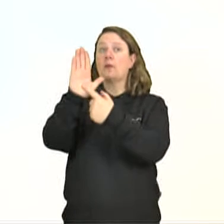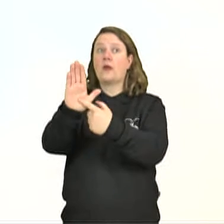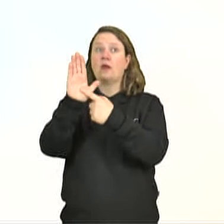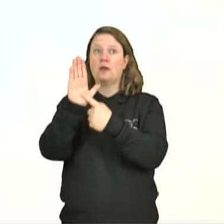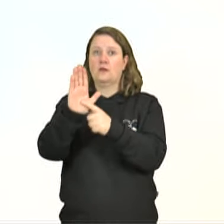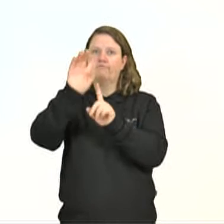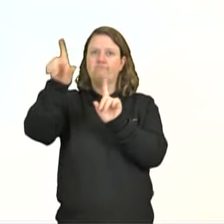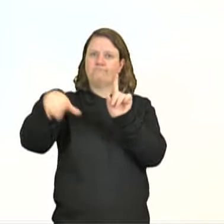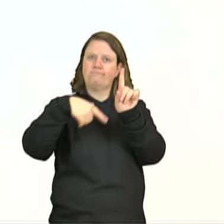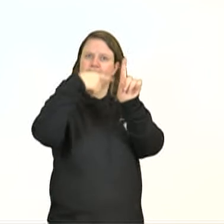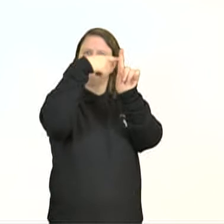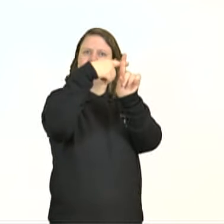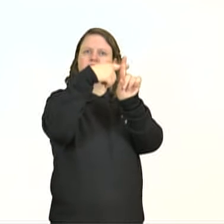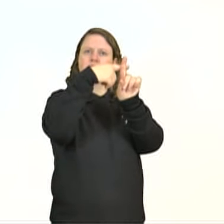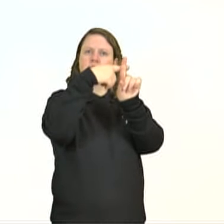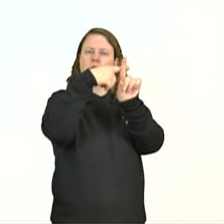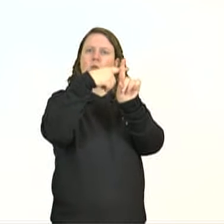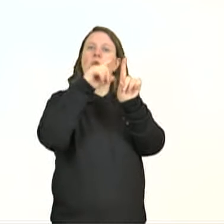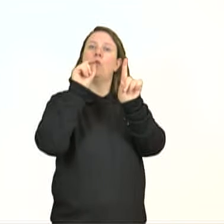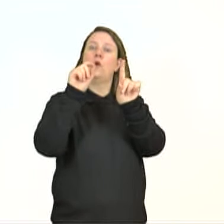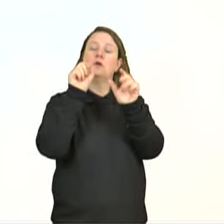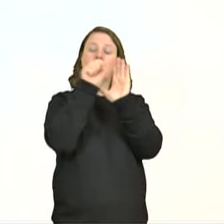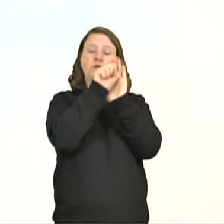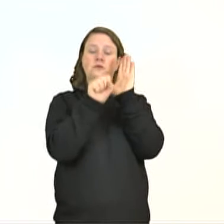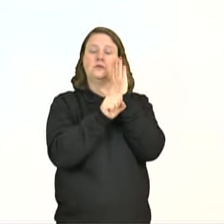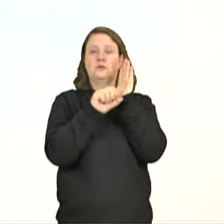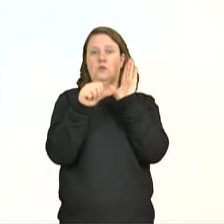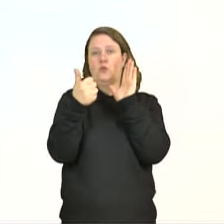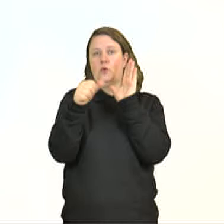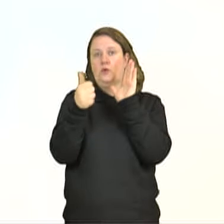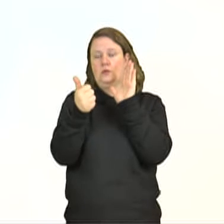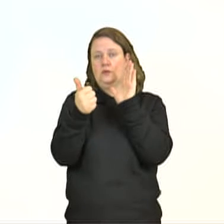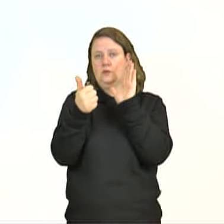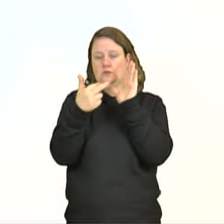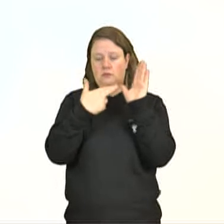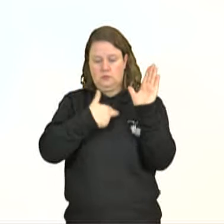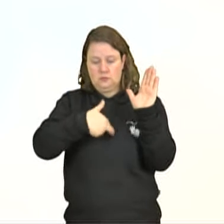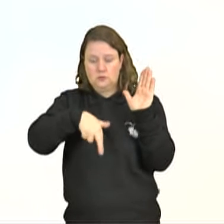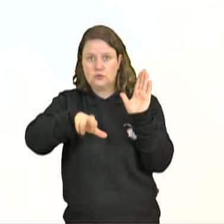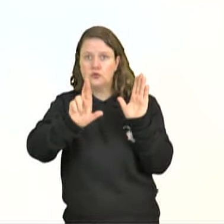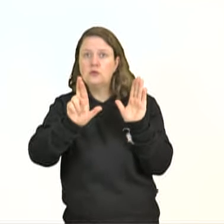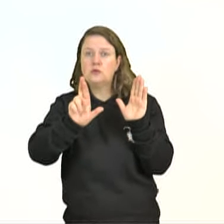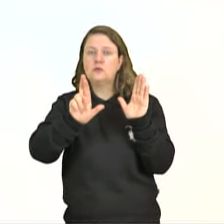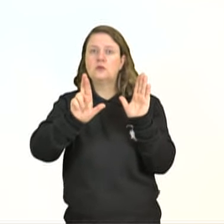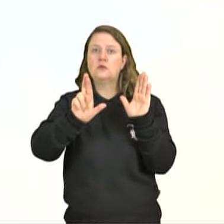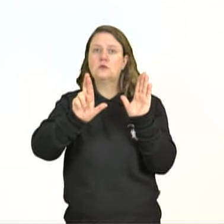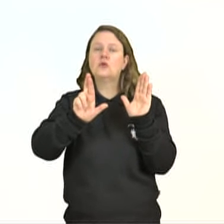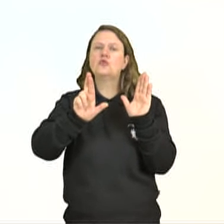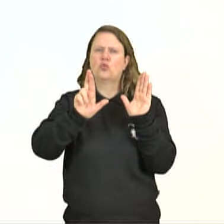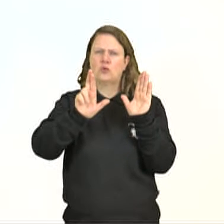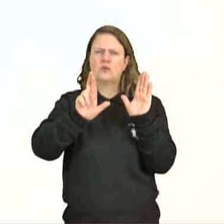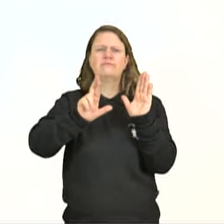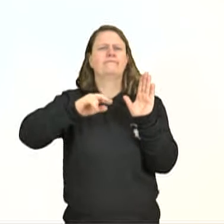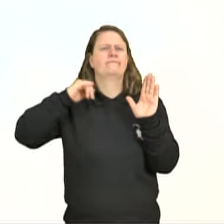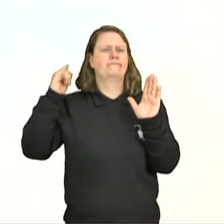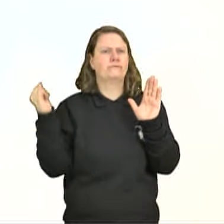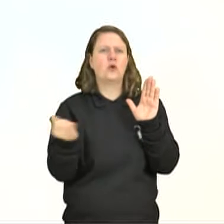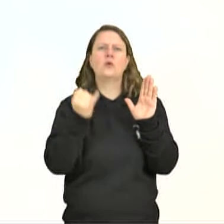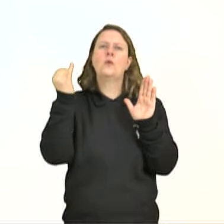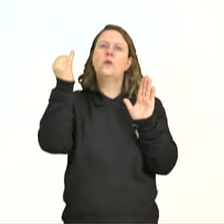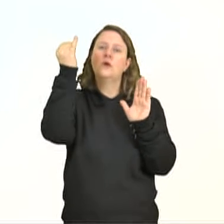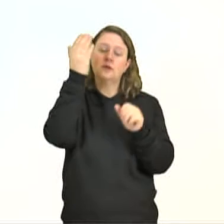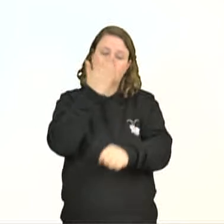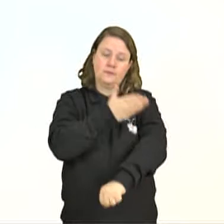de procissão germânica do século XI. A religião, como nós sabemos, muito importante na